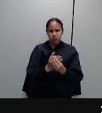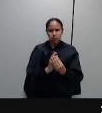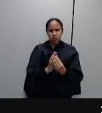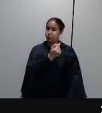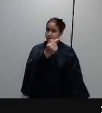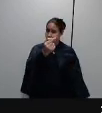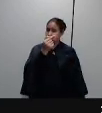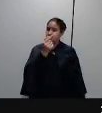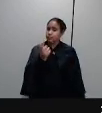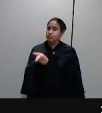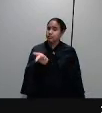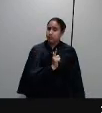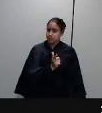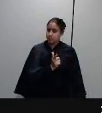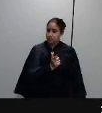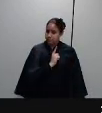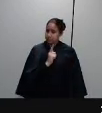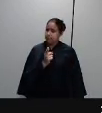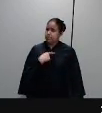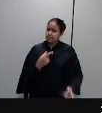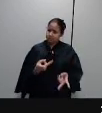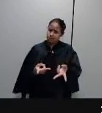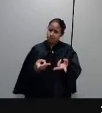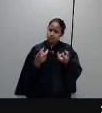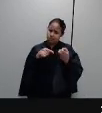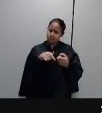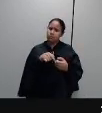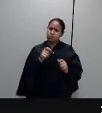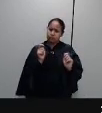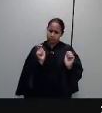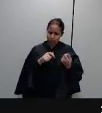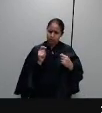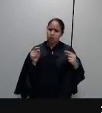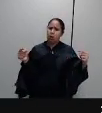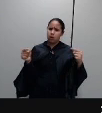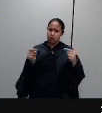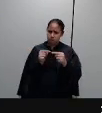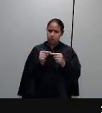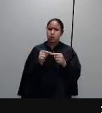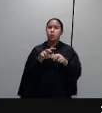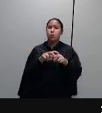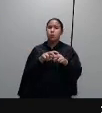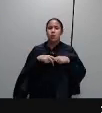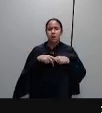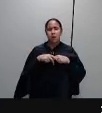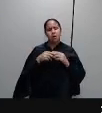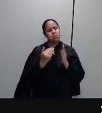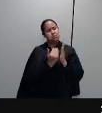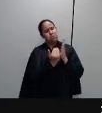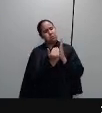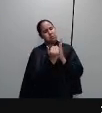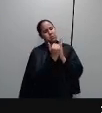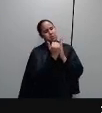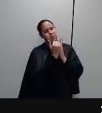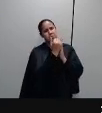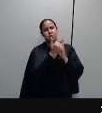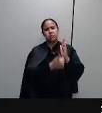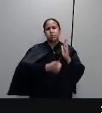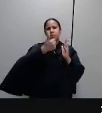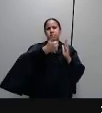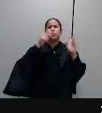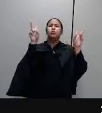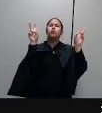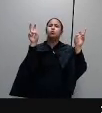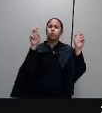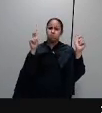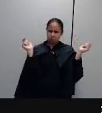feito o contrário destaque residisse na questão primeiras do mérito acerca da possibilidade do